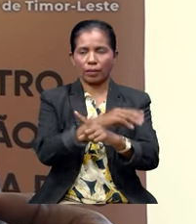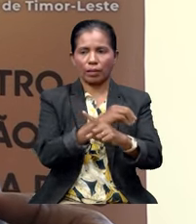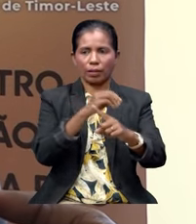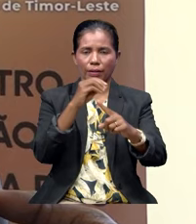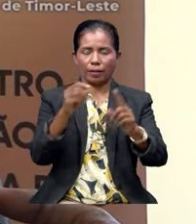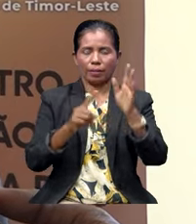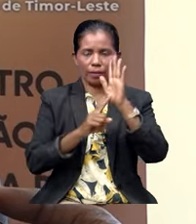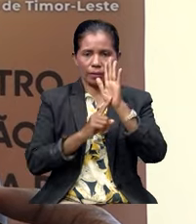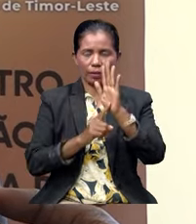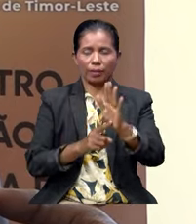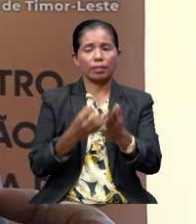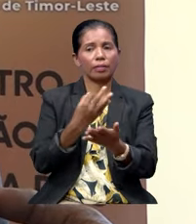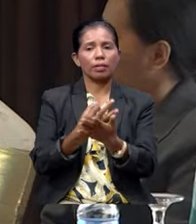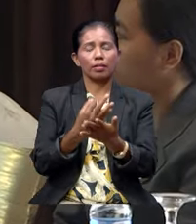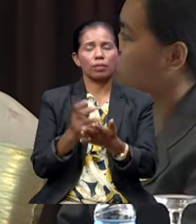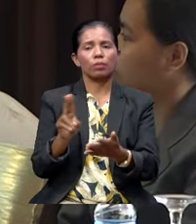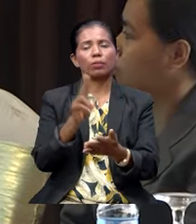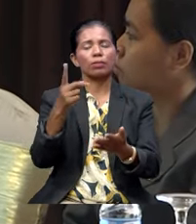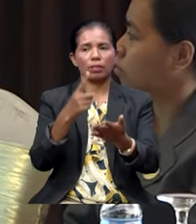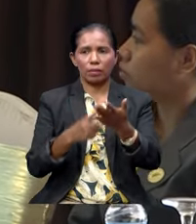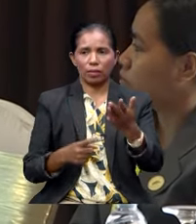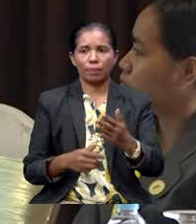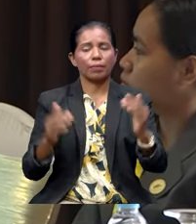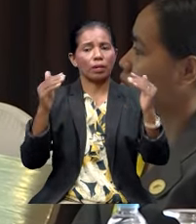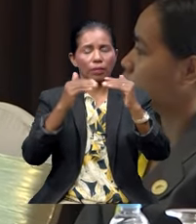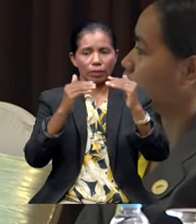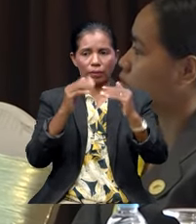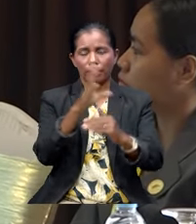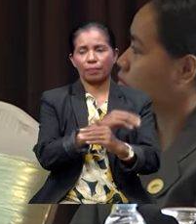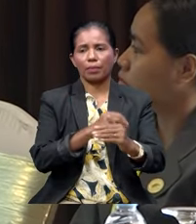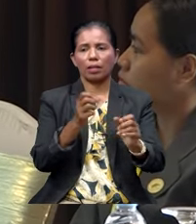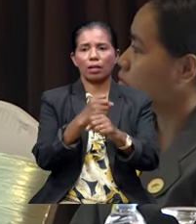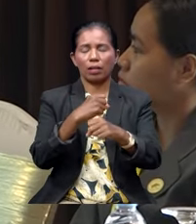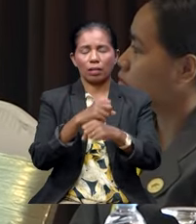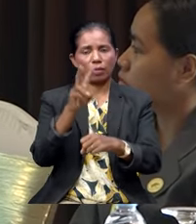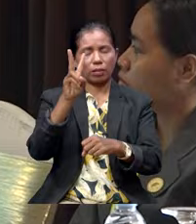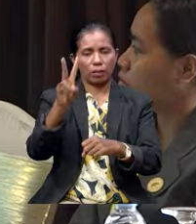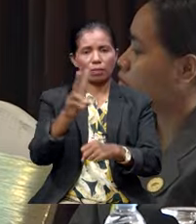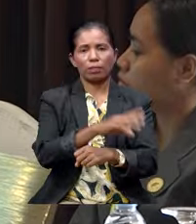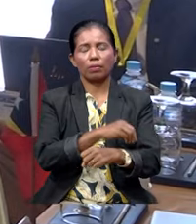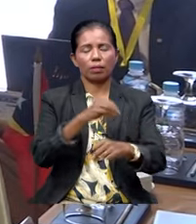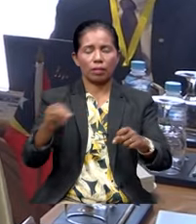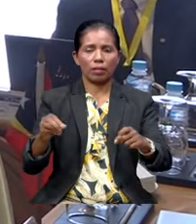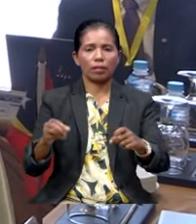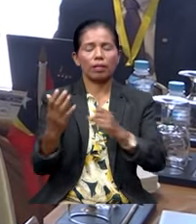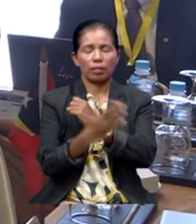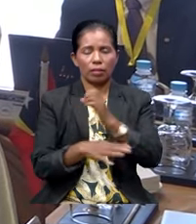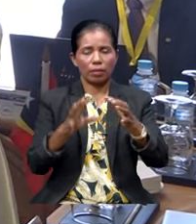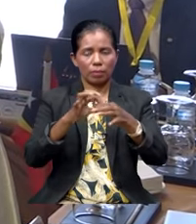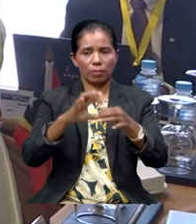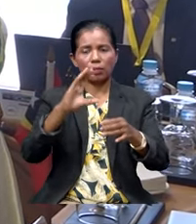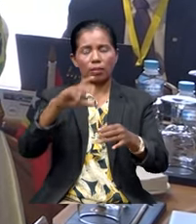emissão em tesouraria, seja bem sucedida. Encontro a emissão no tesouro, né? Halau da La Rua Cadatinan e a nível países membros